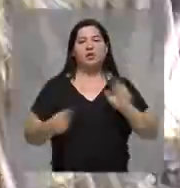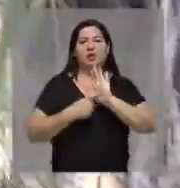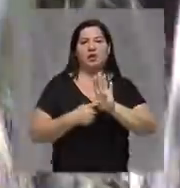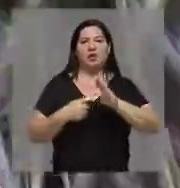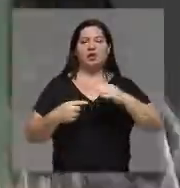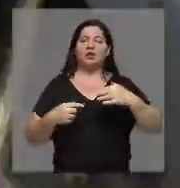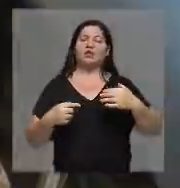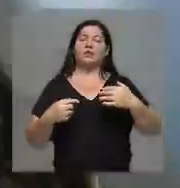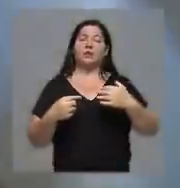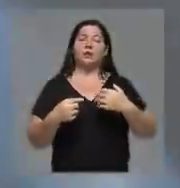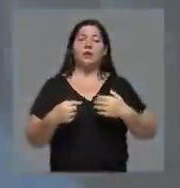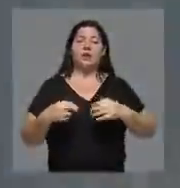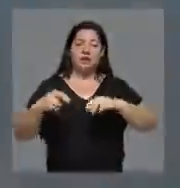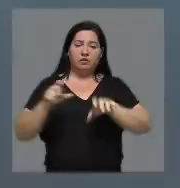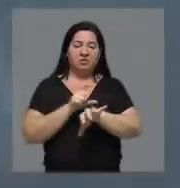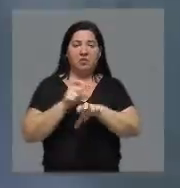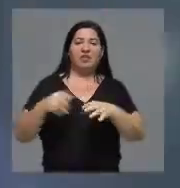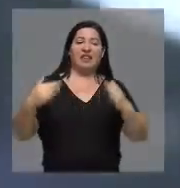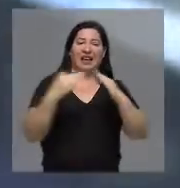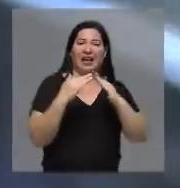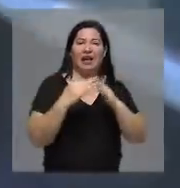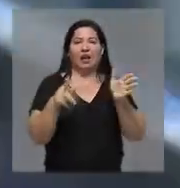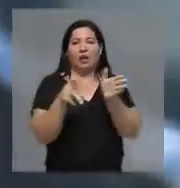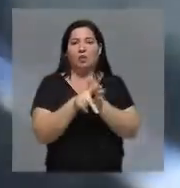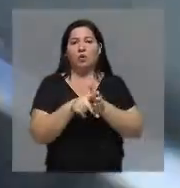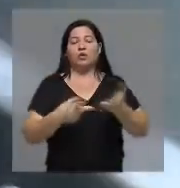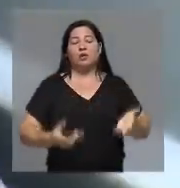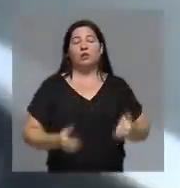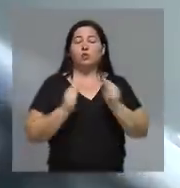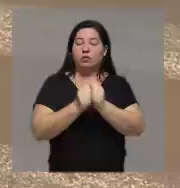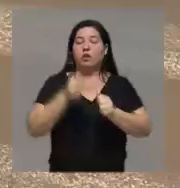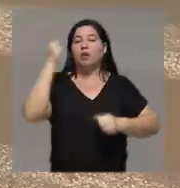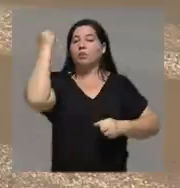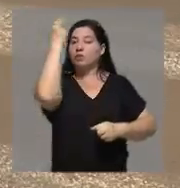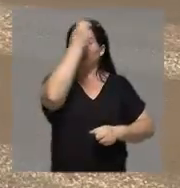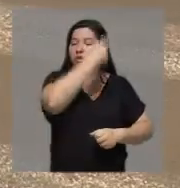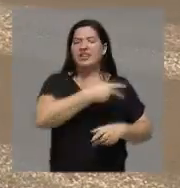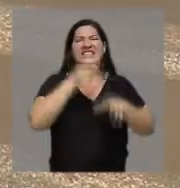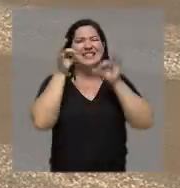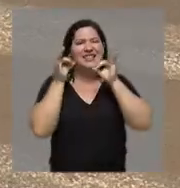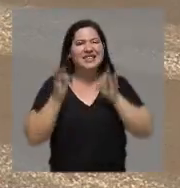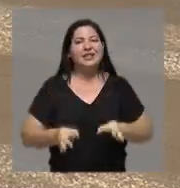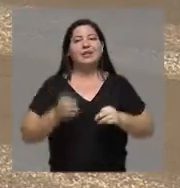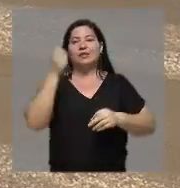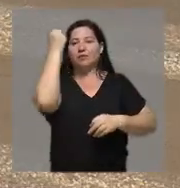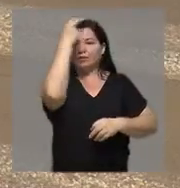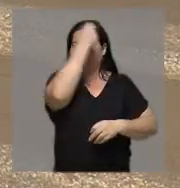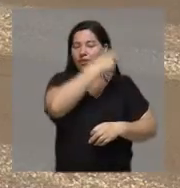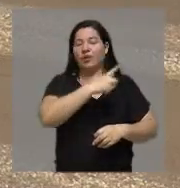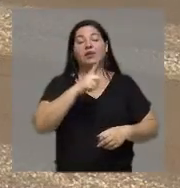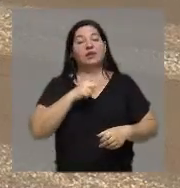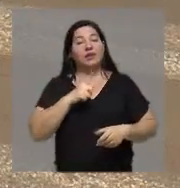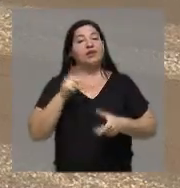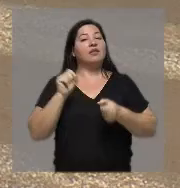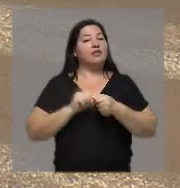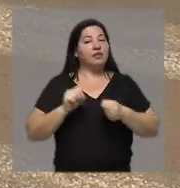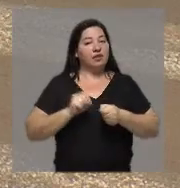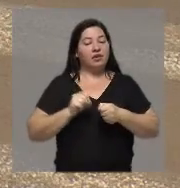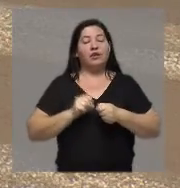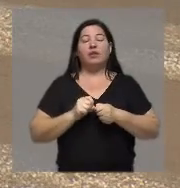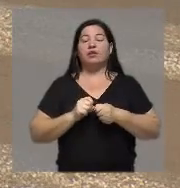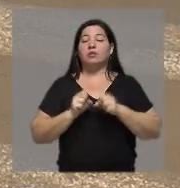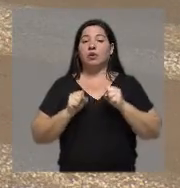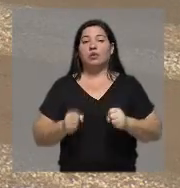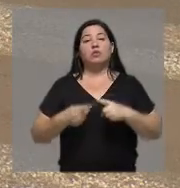aqui mostrando e pedindo, né, junto à prefeitura. Nós temos certeza disso, que a prefeitura tem feito o que pode dentro da